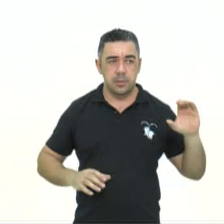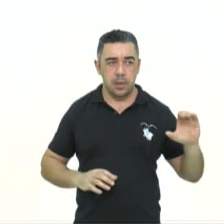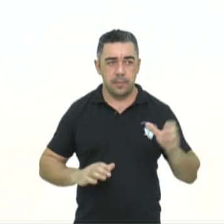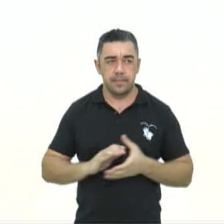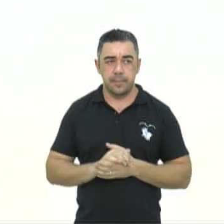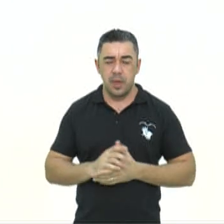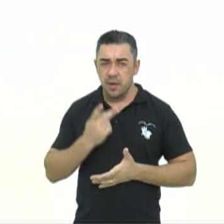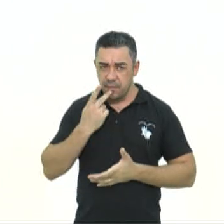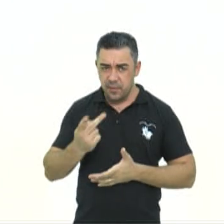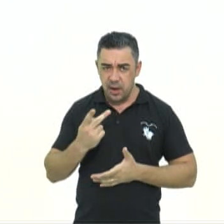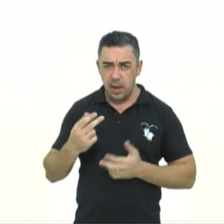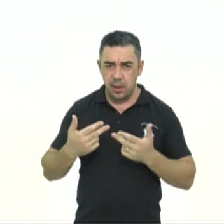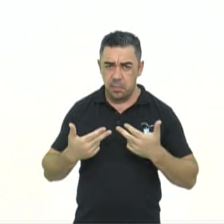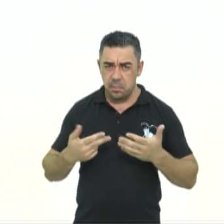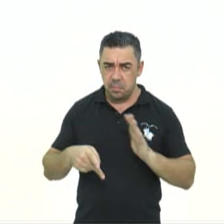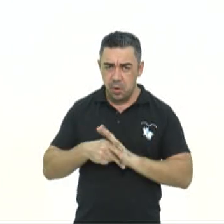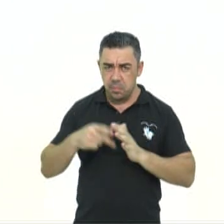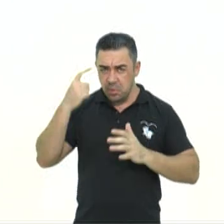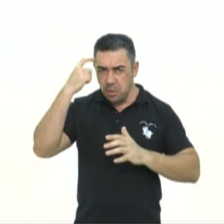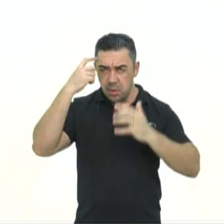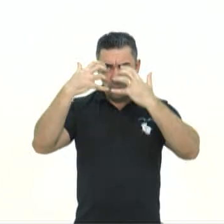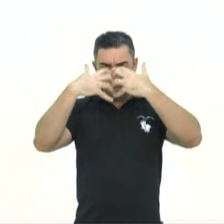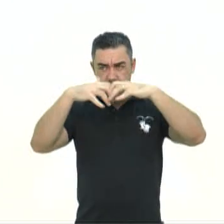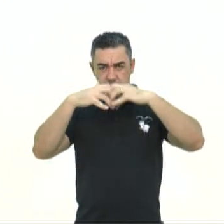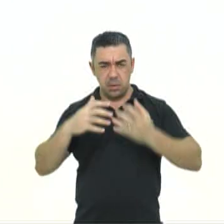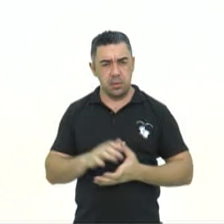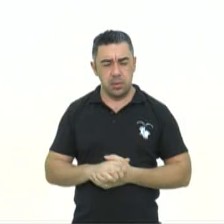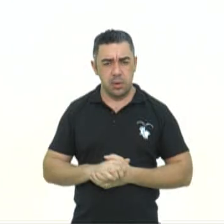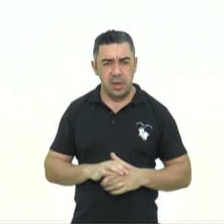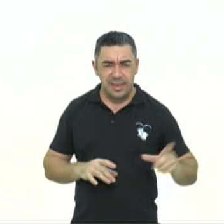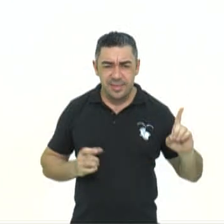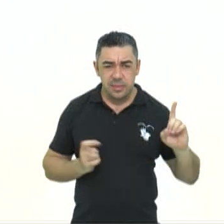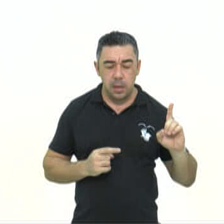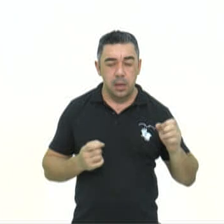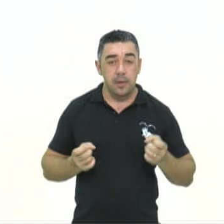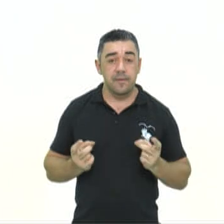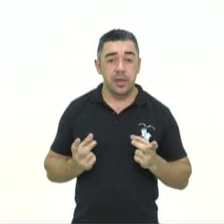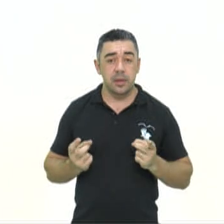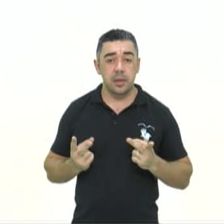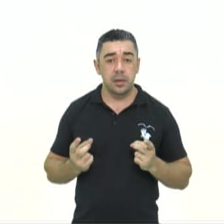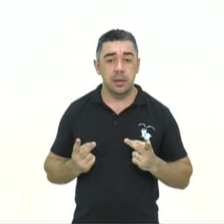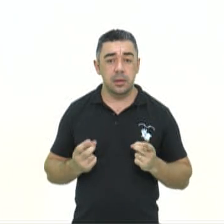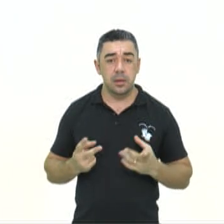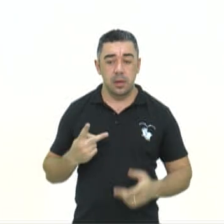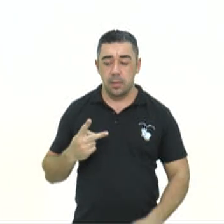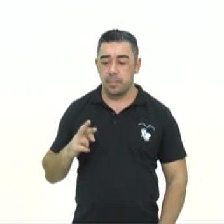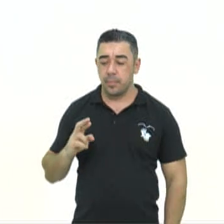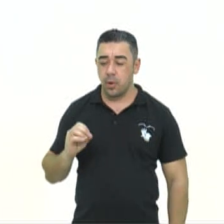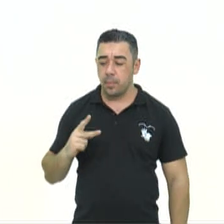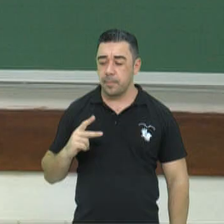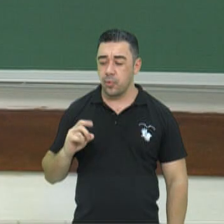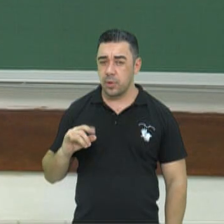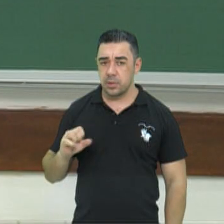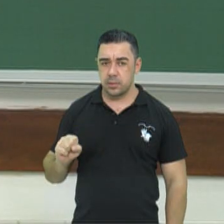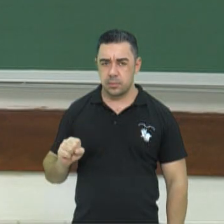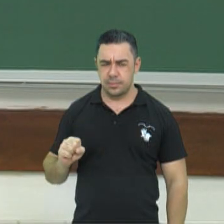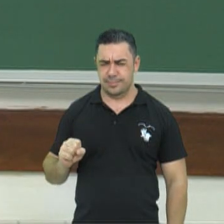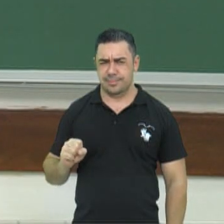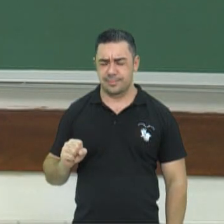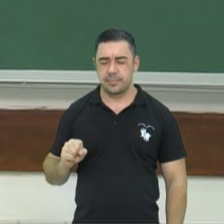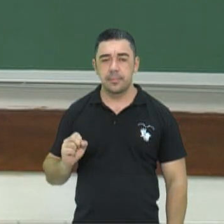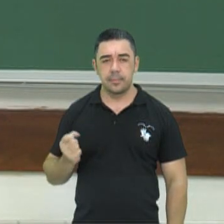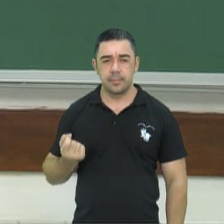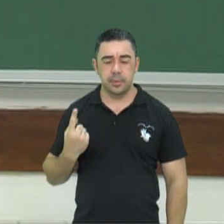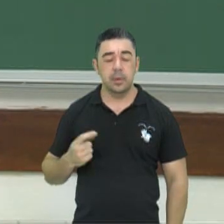C, falar sobre os neurônios. E alternativa D, vender própolis, né? Porque é neurópolis, será que é vender própolis?